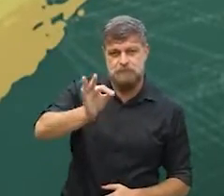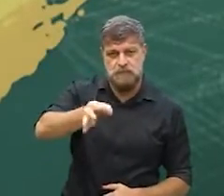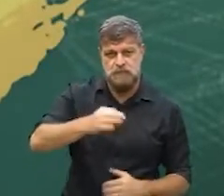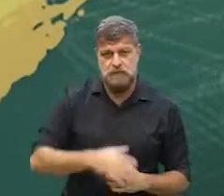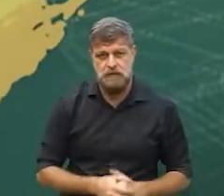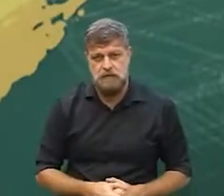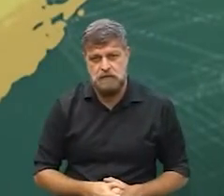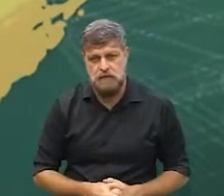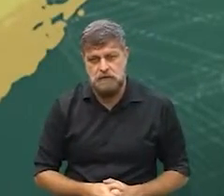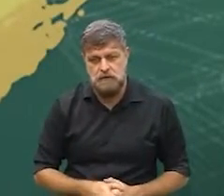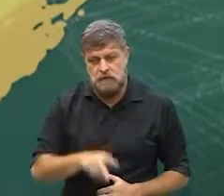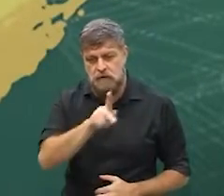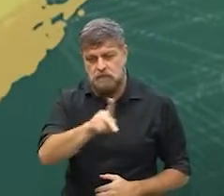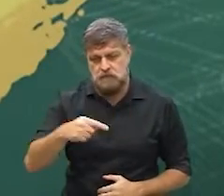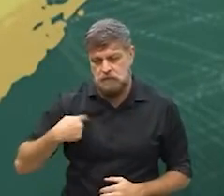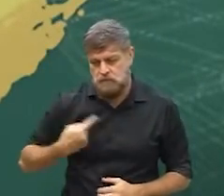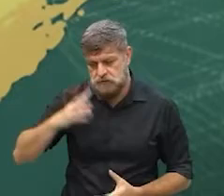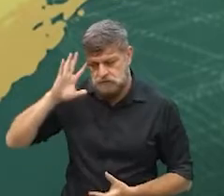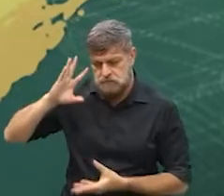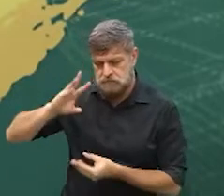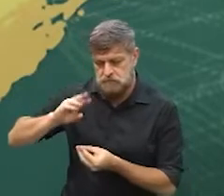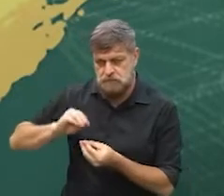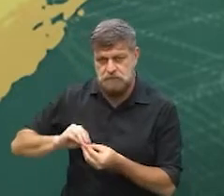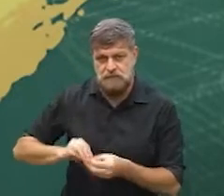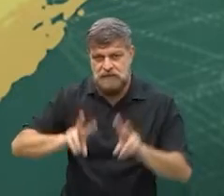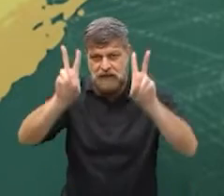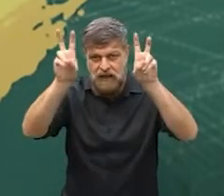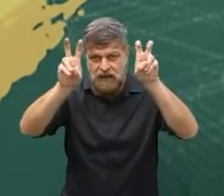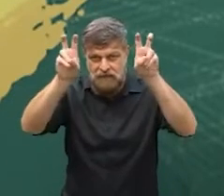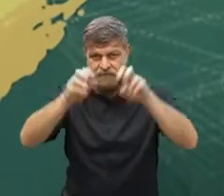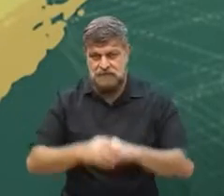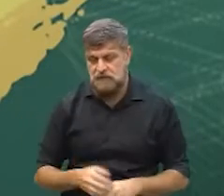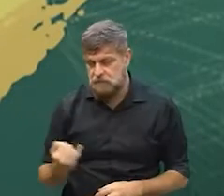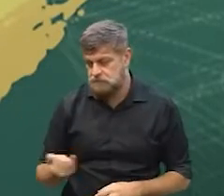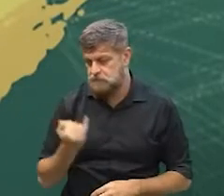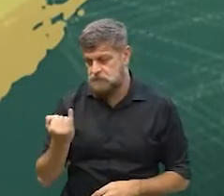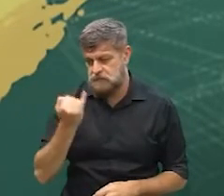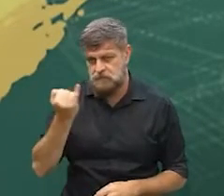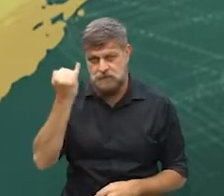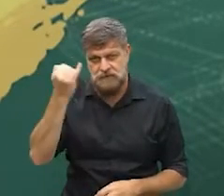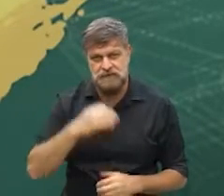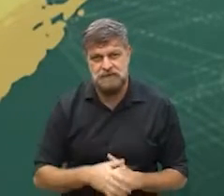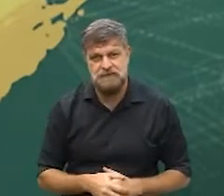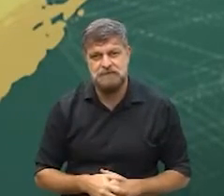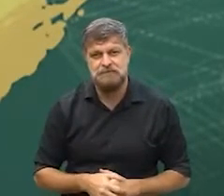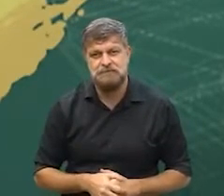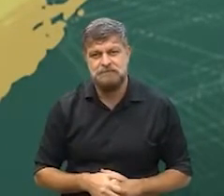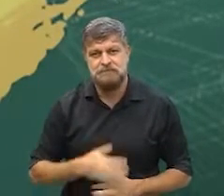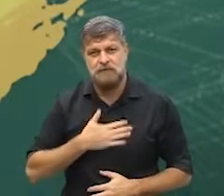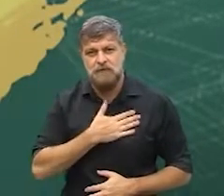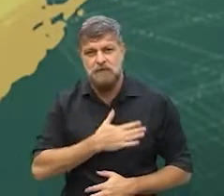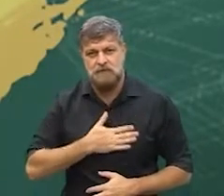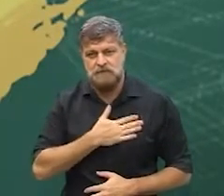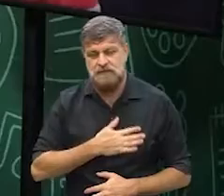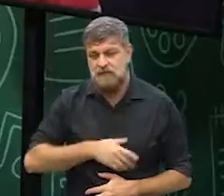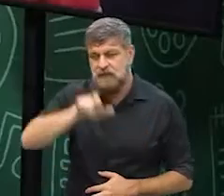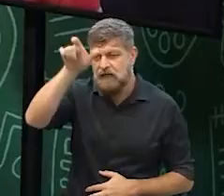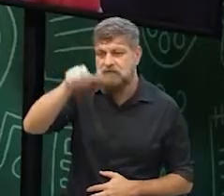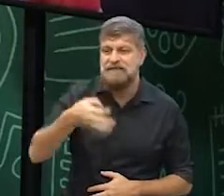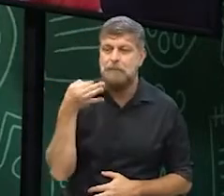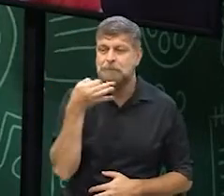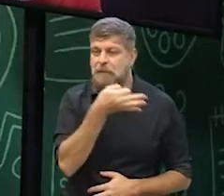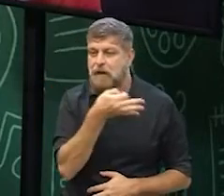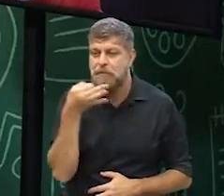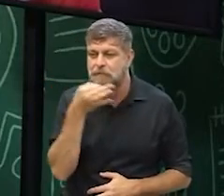verdade. Bom, professor, para a gente finalizar a entrevista, esse assunto é de fato muito importante, não é? Gostaria que você